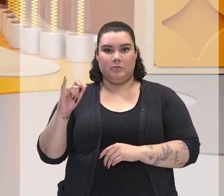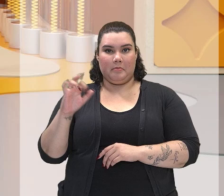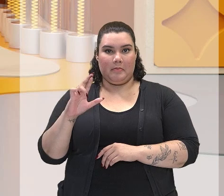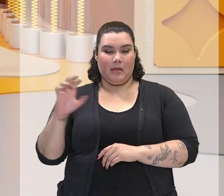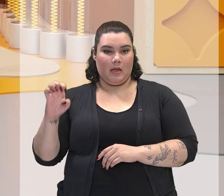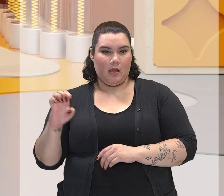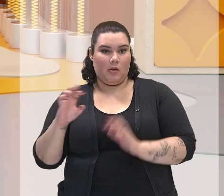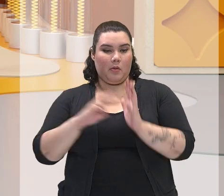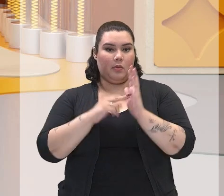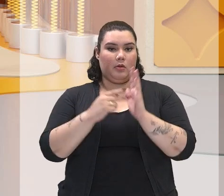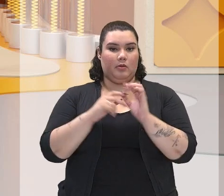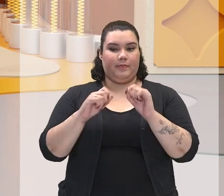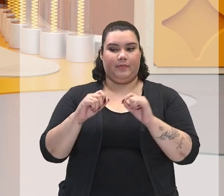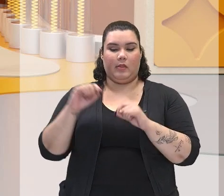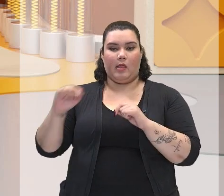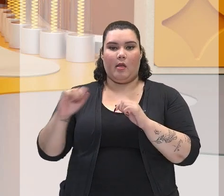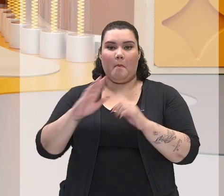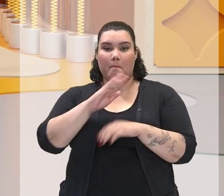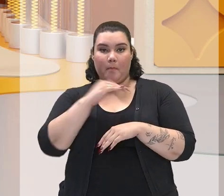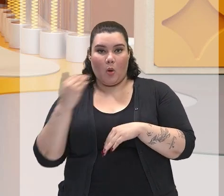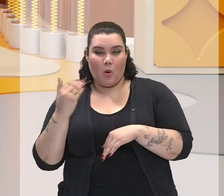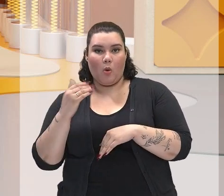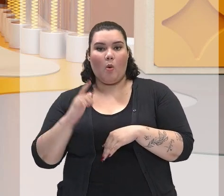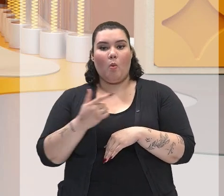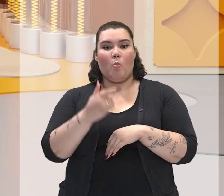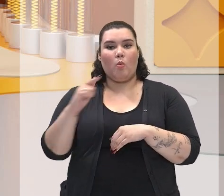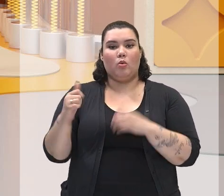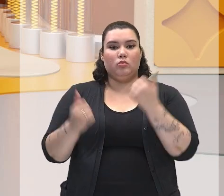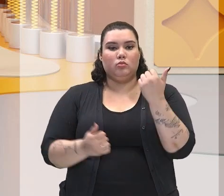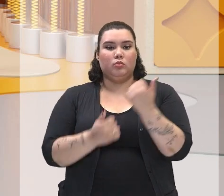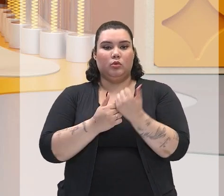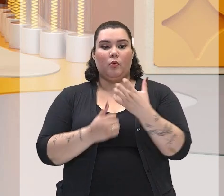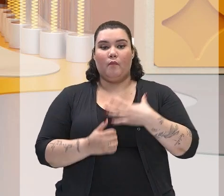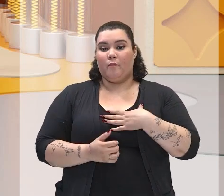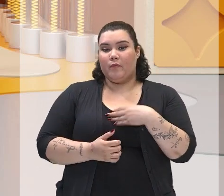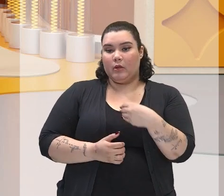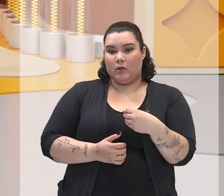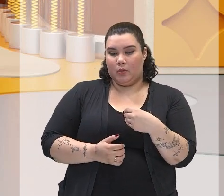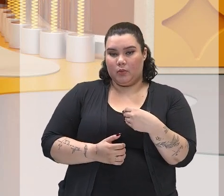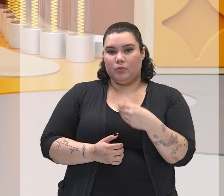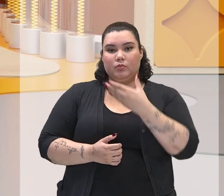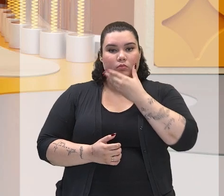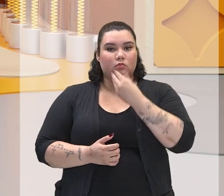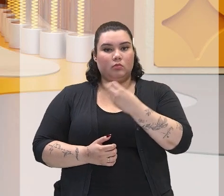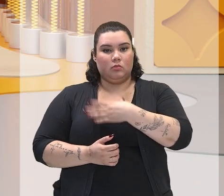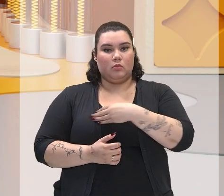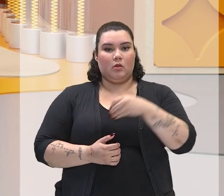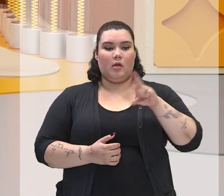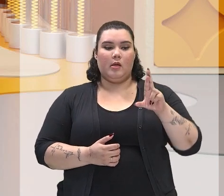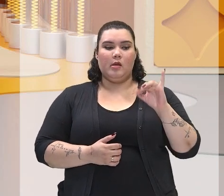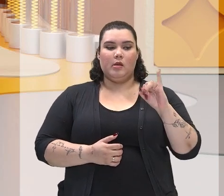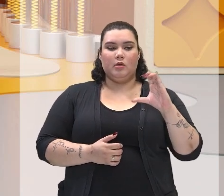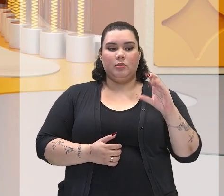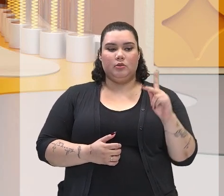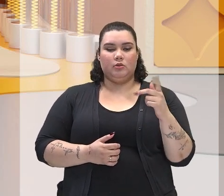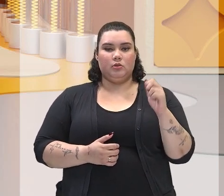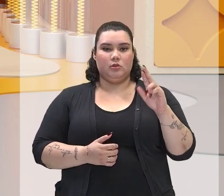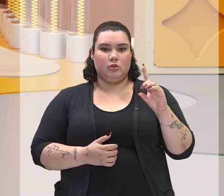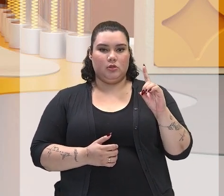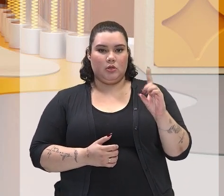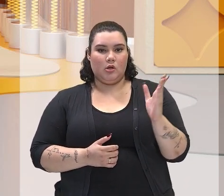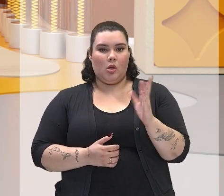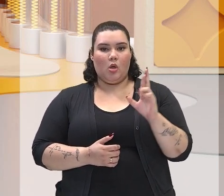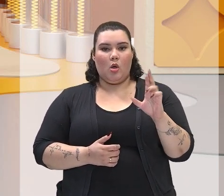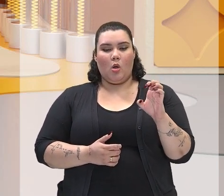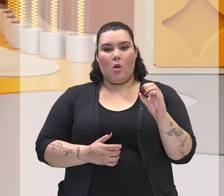morre, ele vai ser sucedido por quem? Por seu filho, tá? O Richard Robespierre, que não vai ter muito